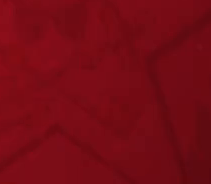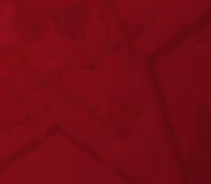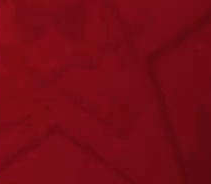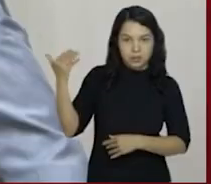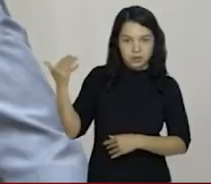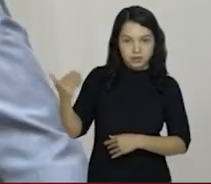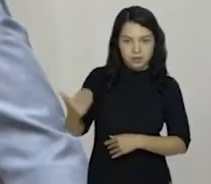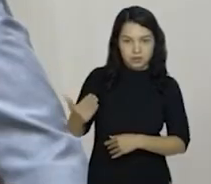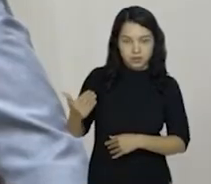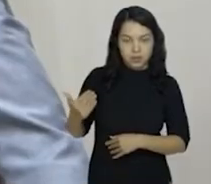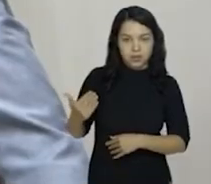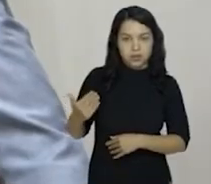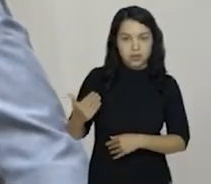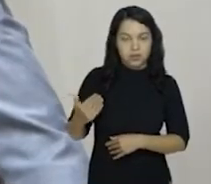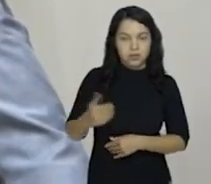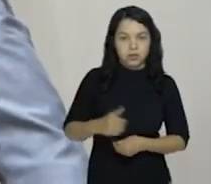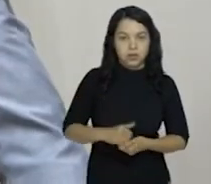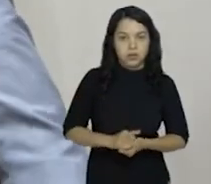Criciúma